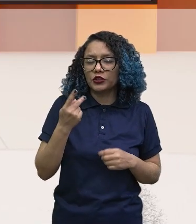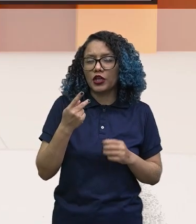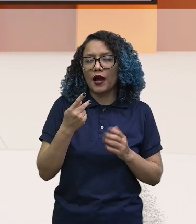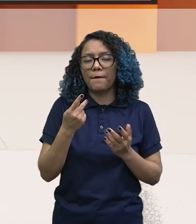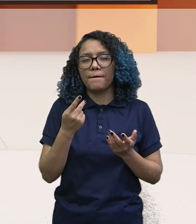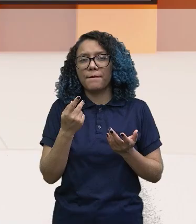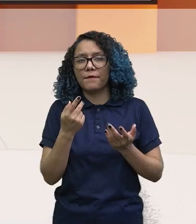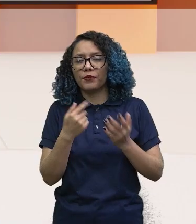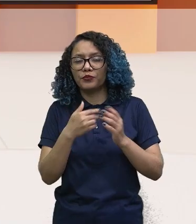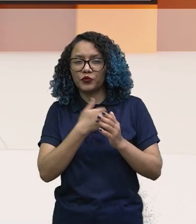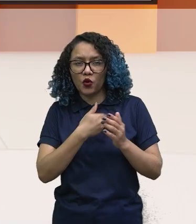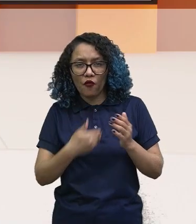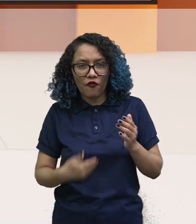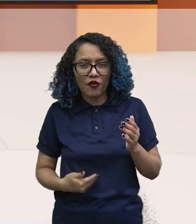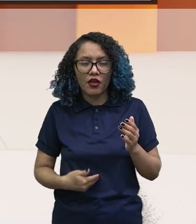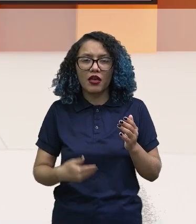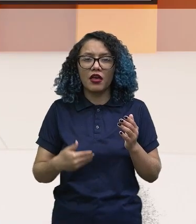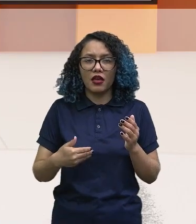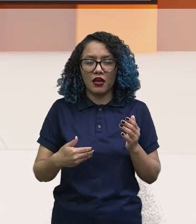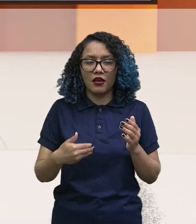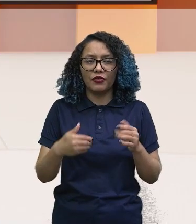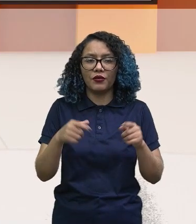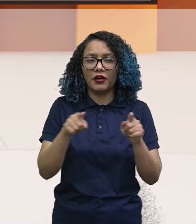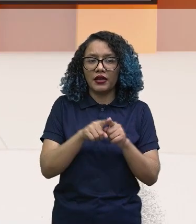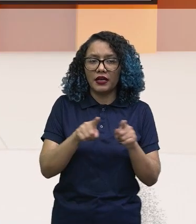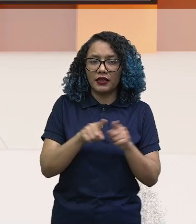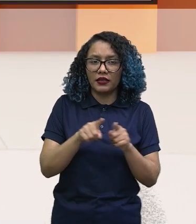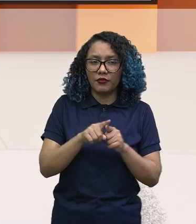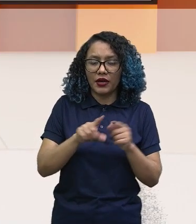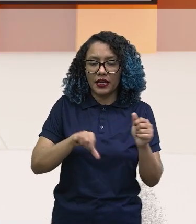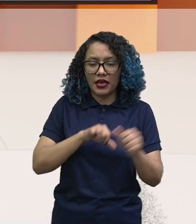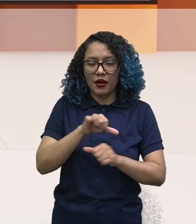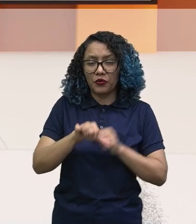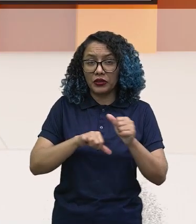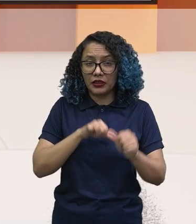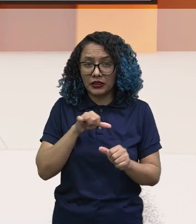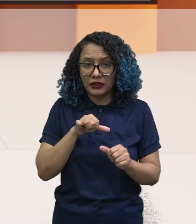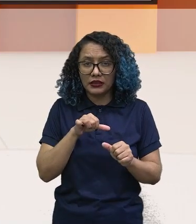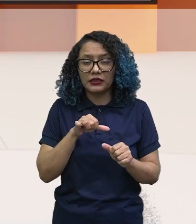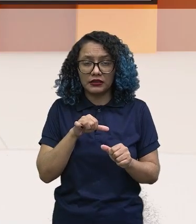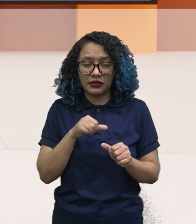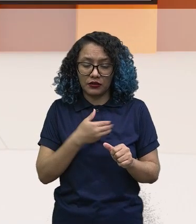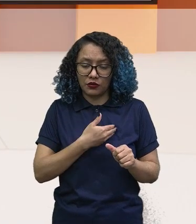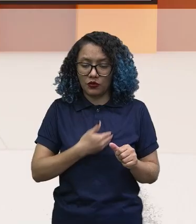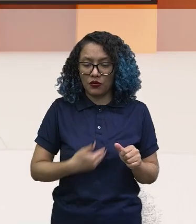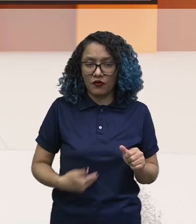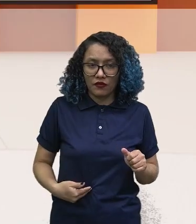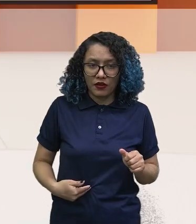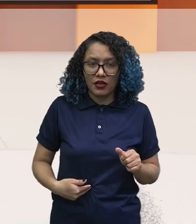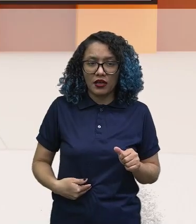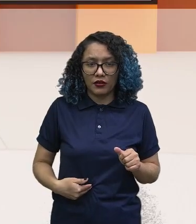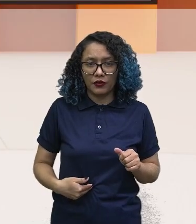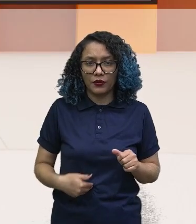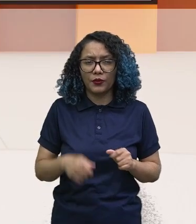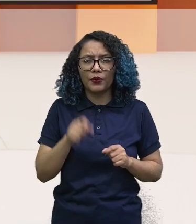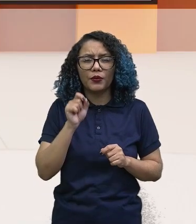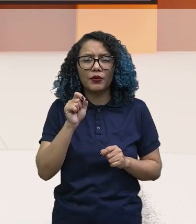na alteração dos rumos em que o Estado brasileiro, que a federação estava